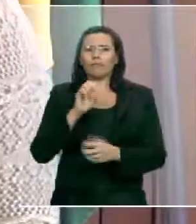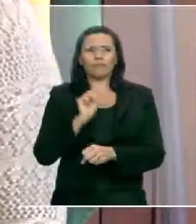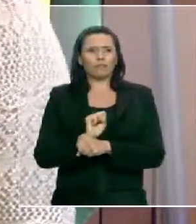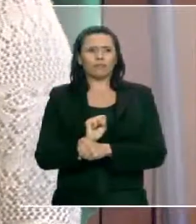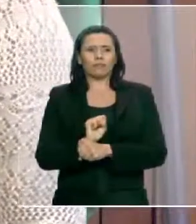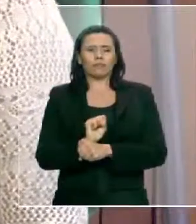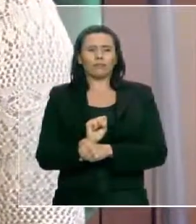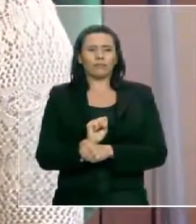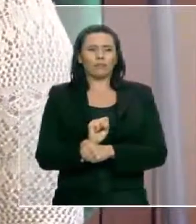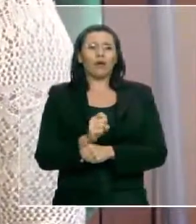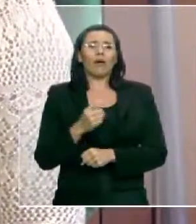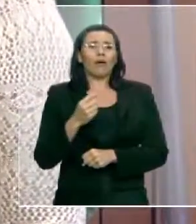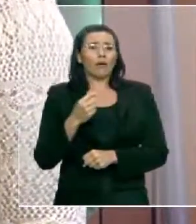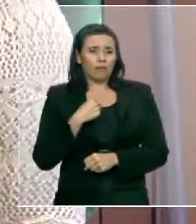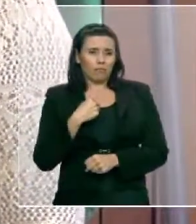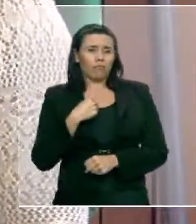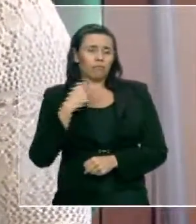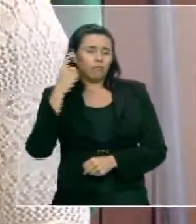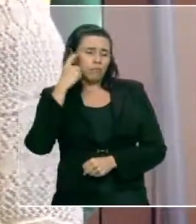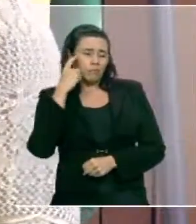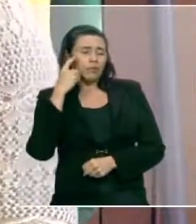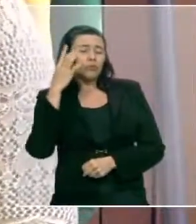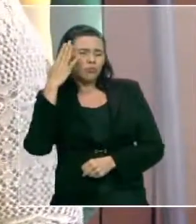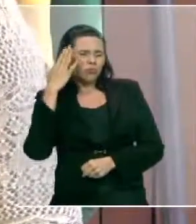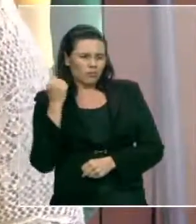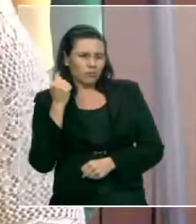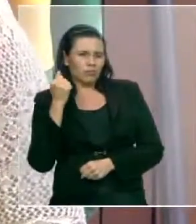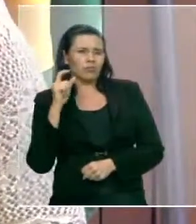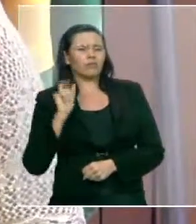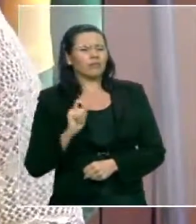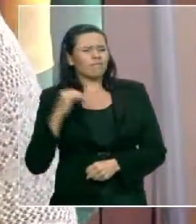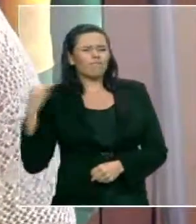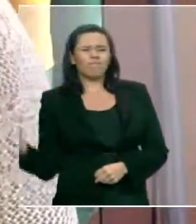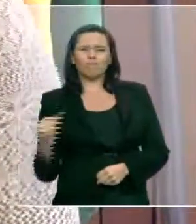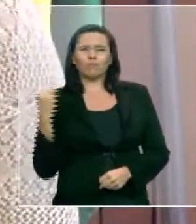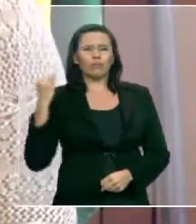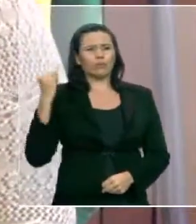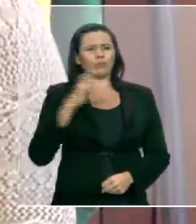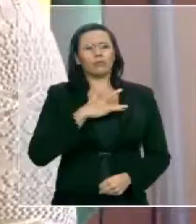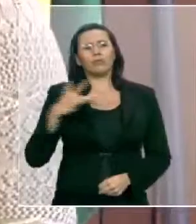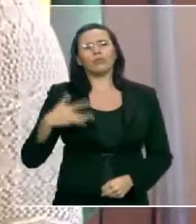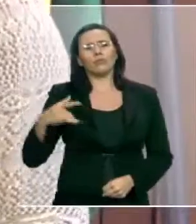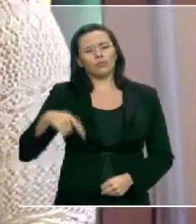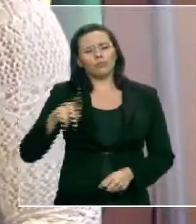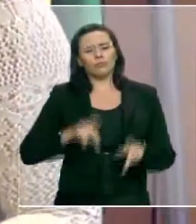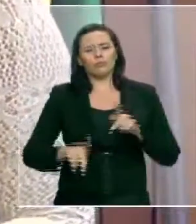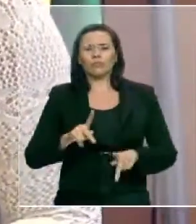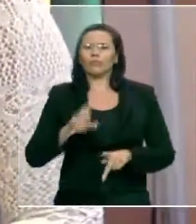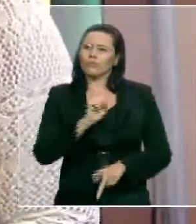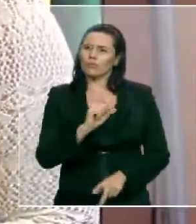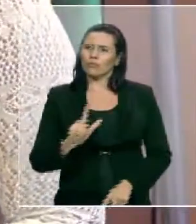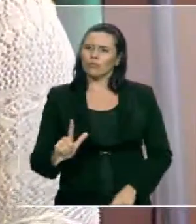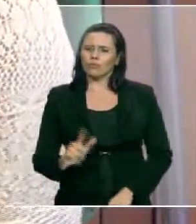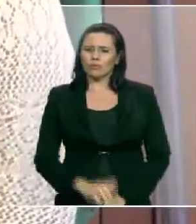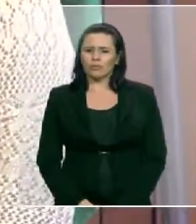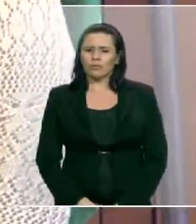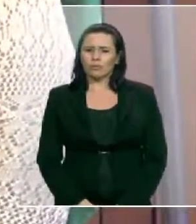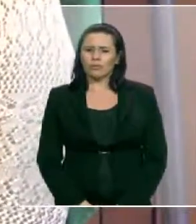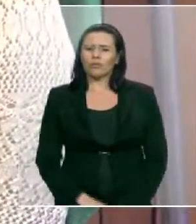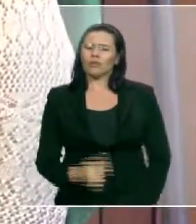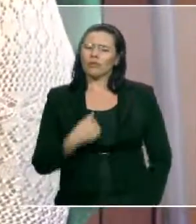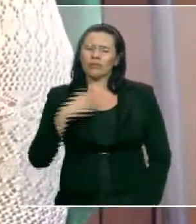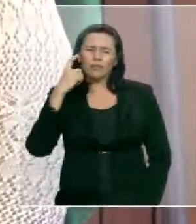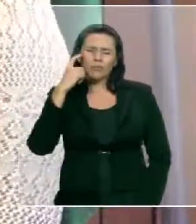para a população. Eu acho inadmissível acontecer uma coisa como